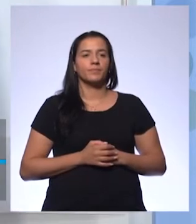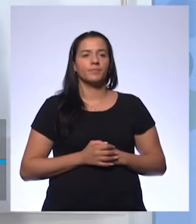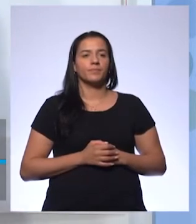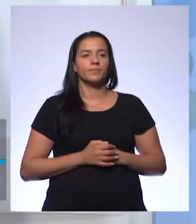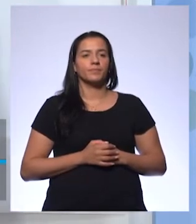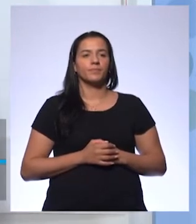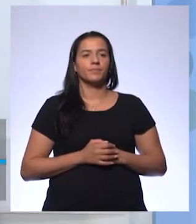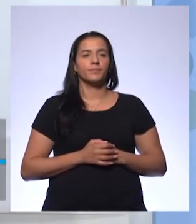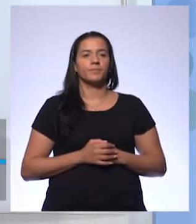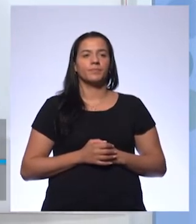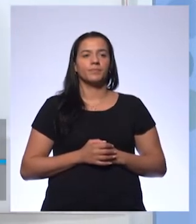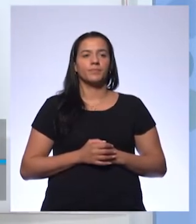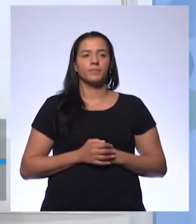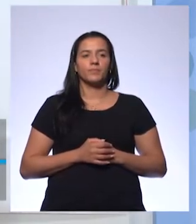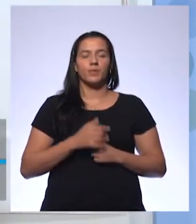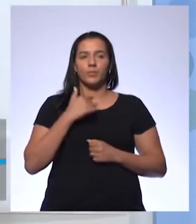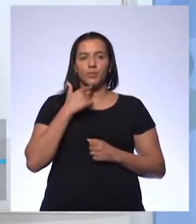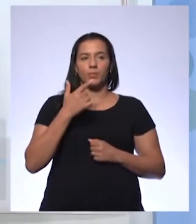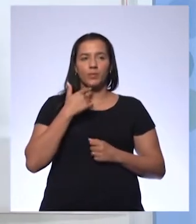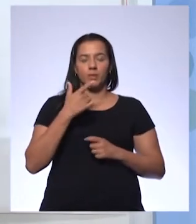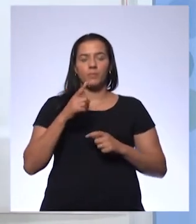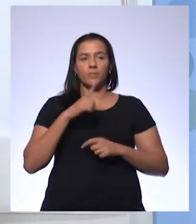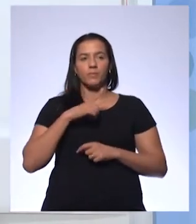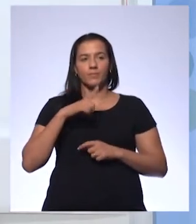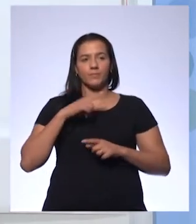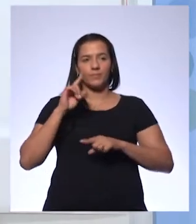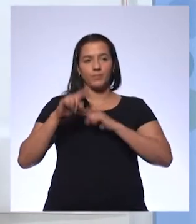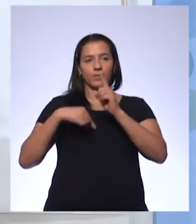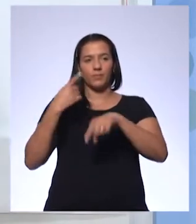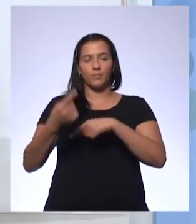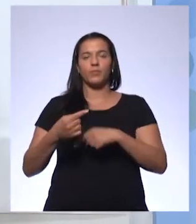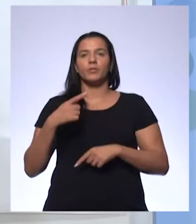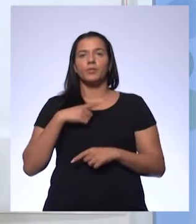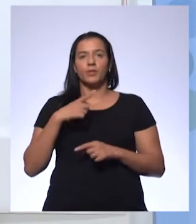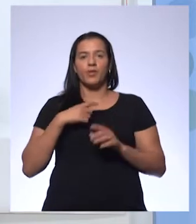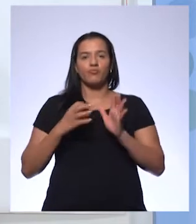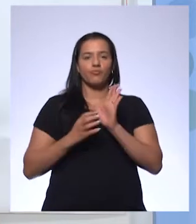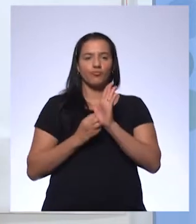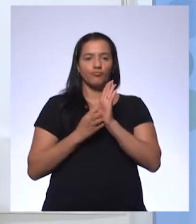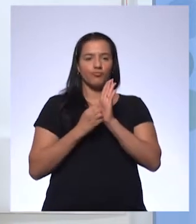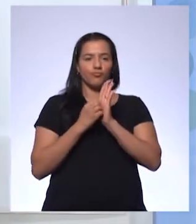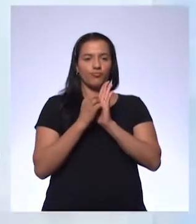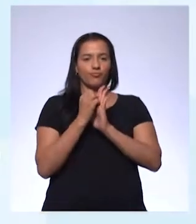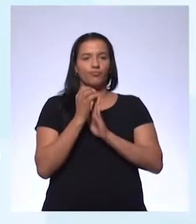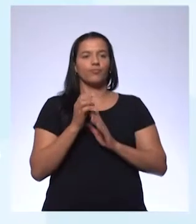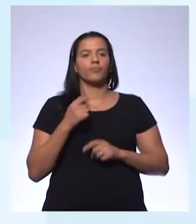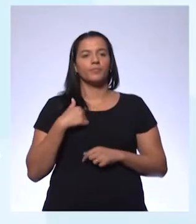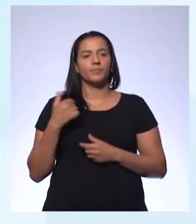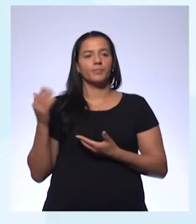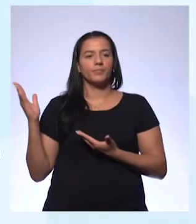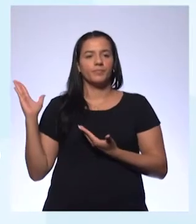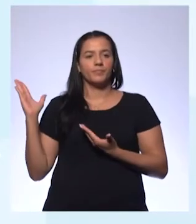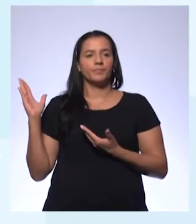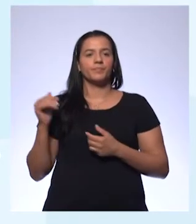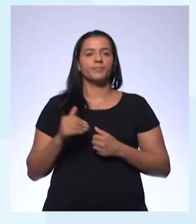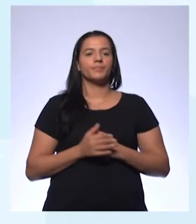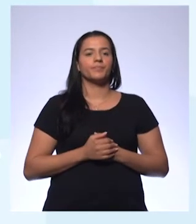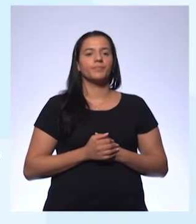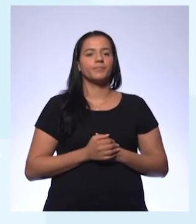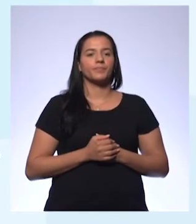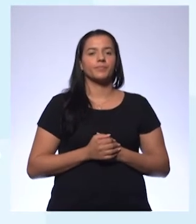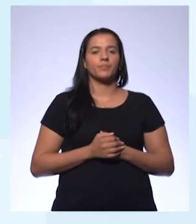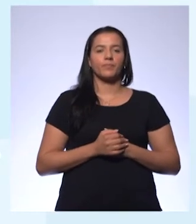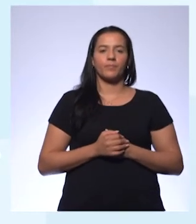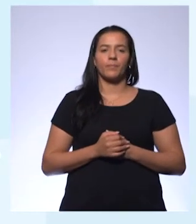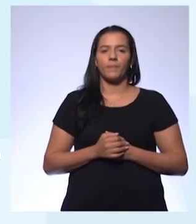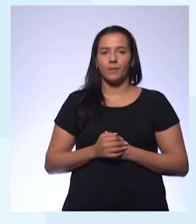Muito bem, e eu não coloquei aqui, mas a gente também vai ter os fungos, né? Mas vamos dar uma olhadinha aí nos tipos de protozoários. Então, ó,